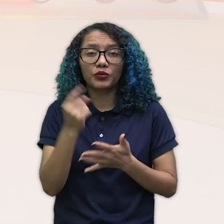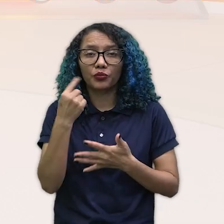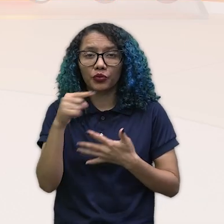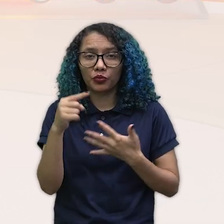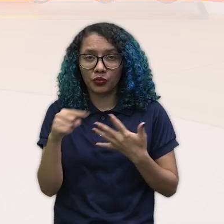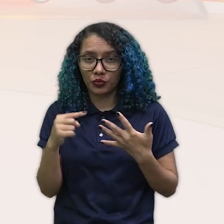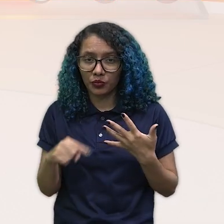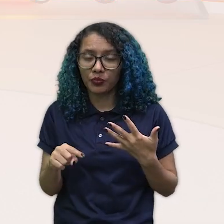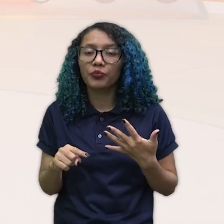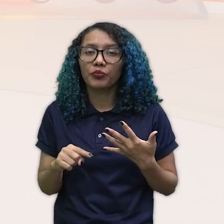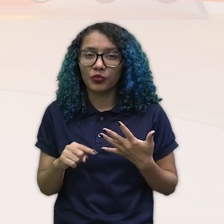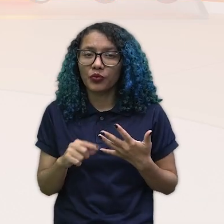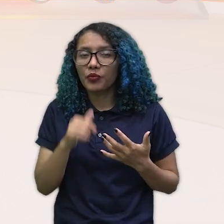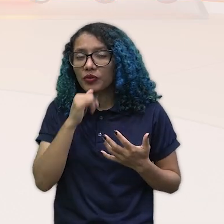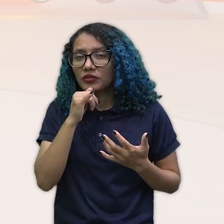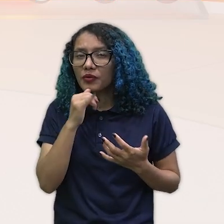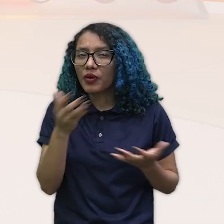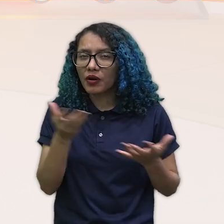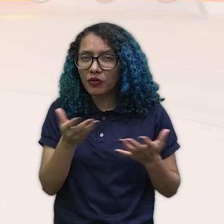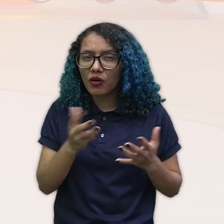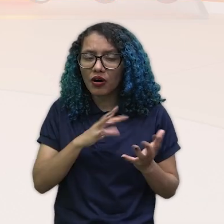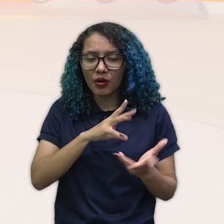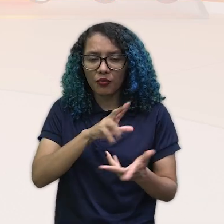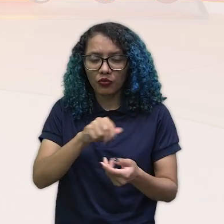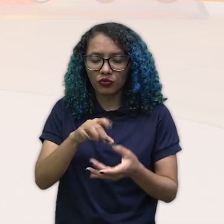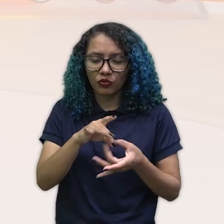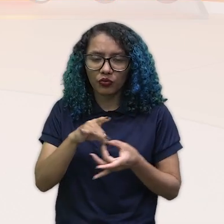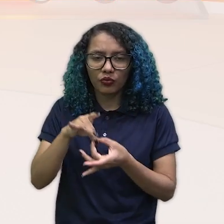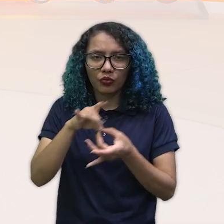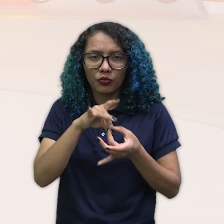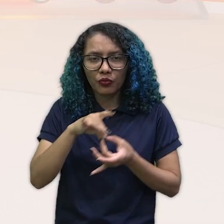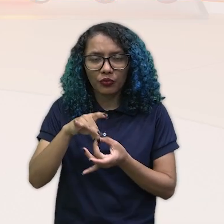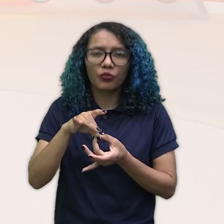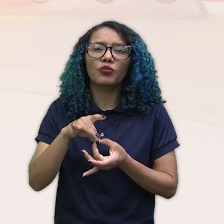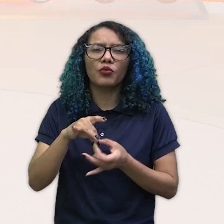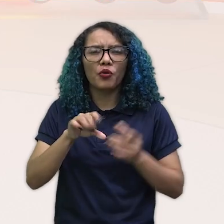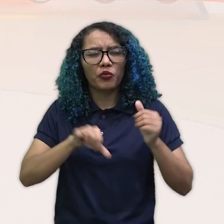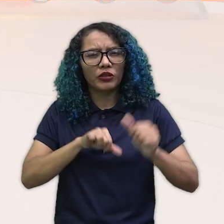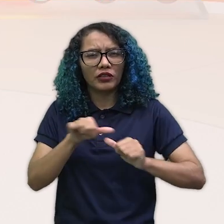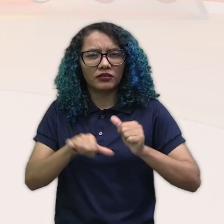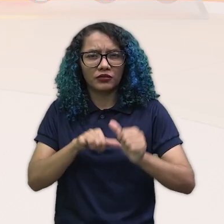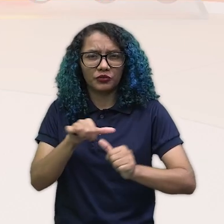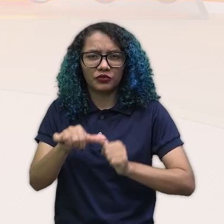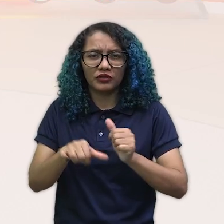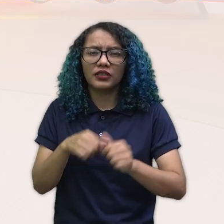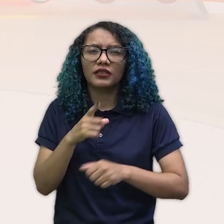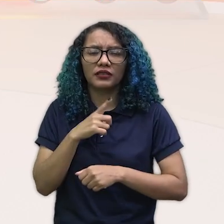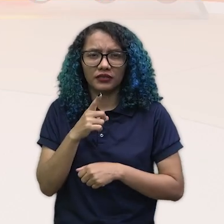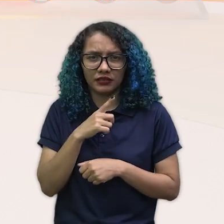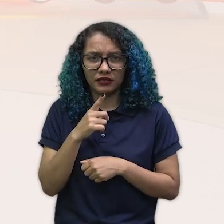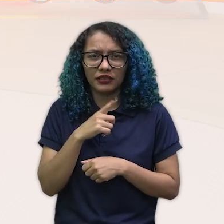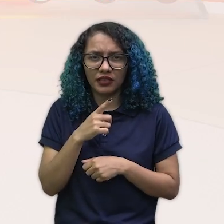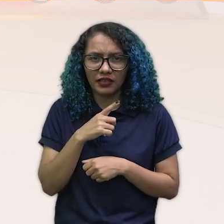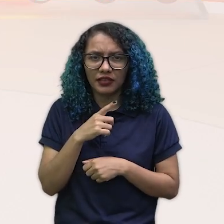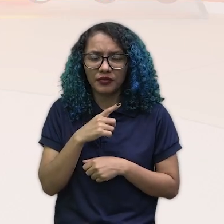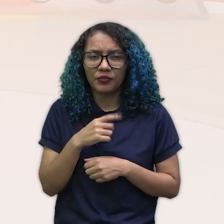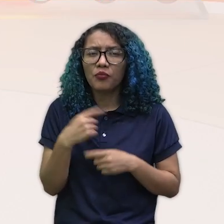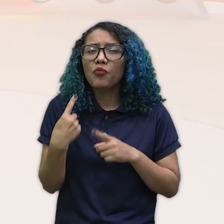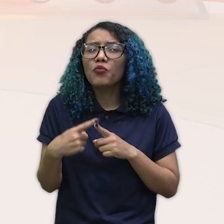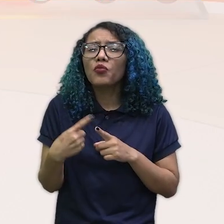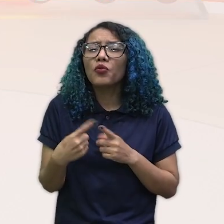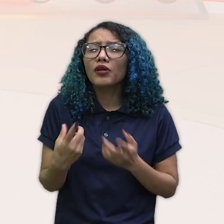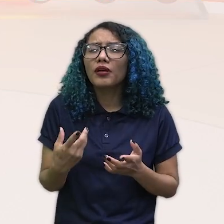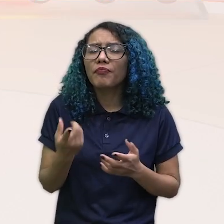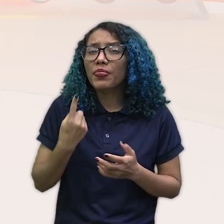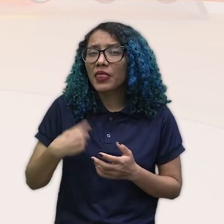hoje em dia, nesse mundo globalizado que a gente vive, né? Com essas mudanças que acabam ocorrendo, porque o homem